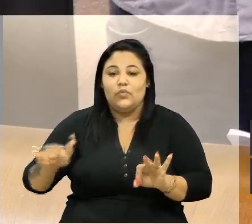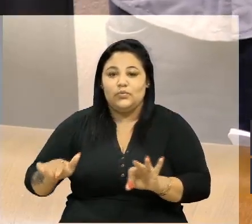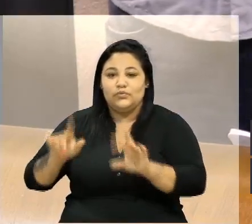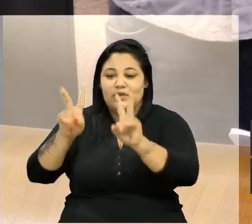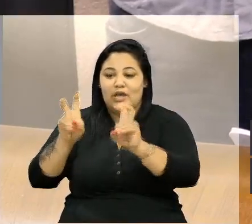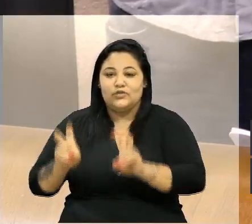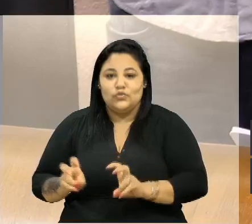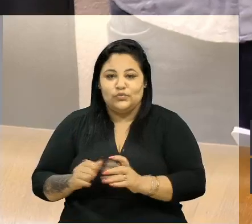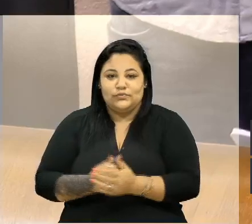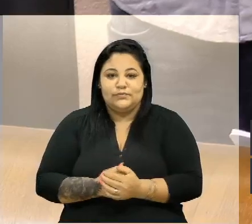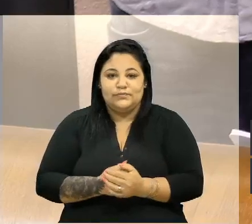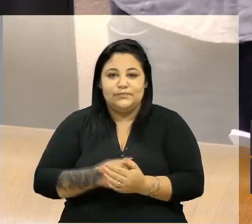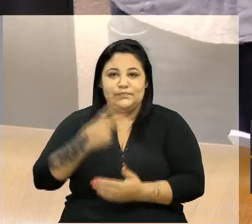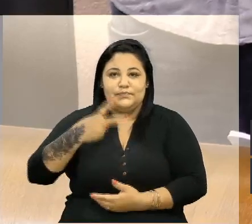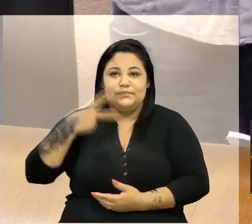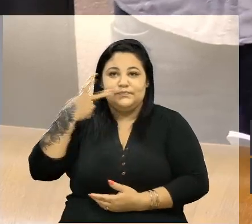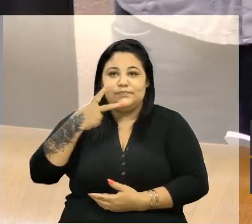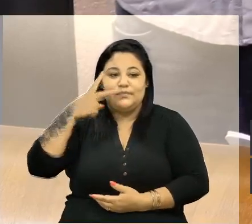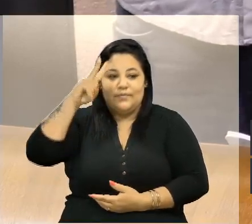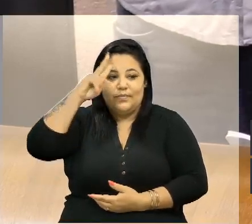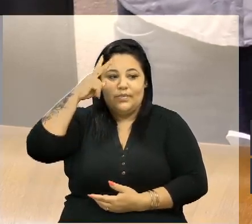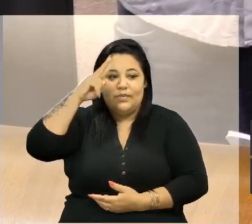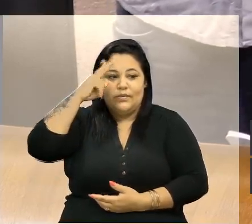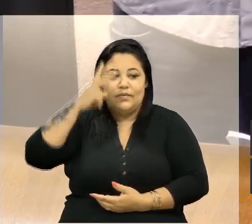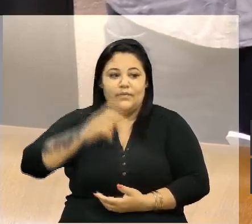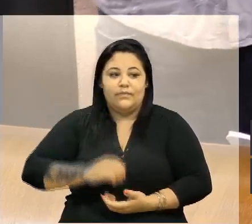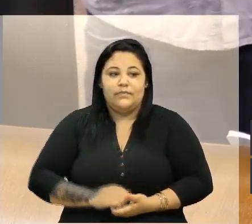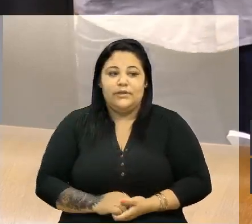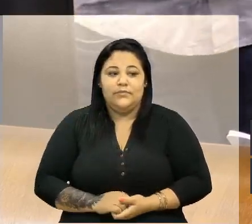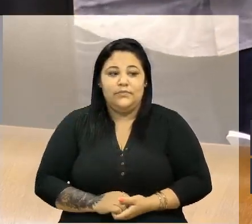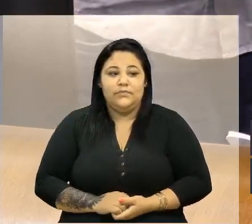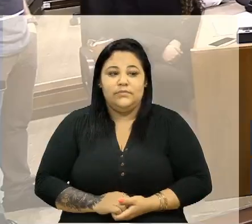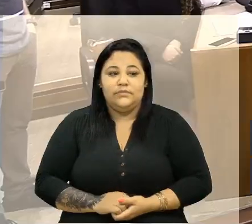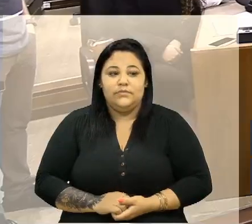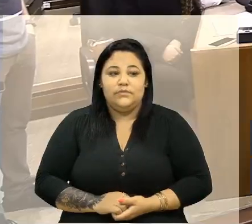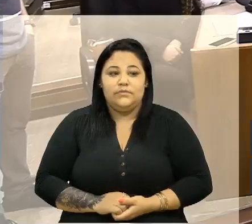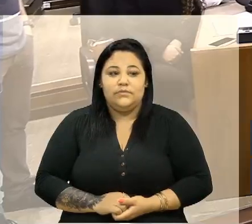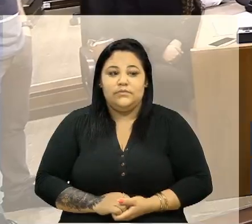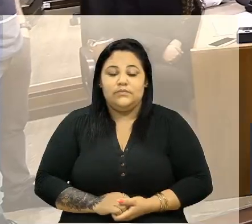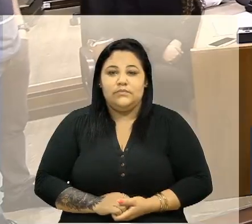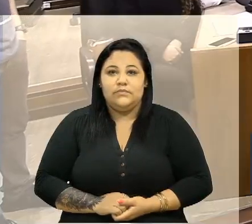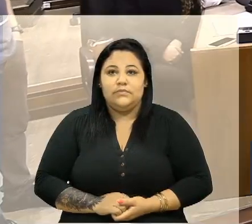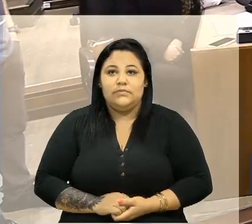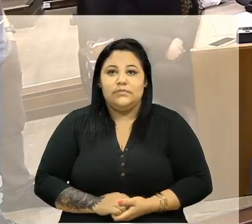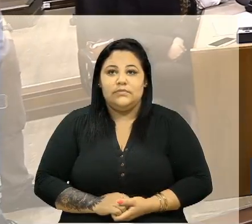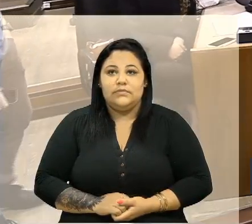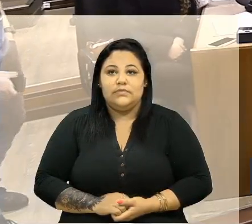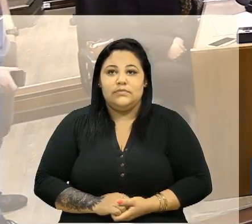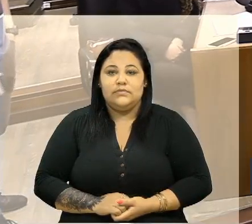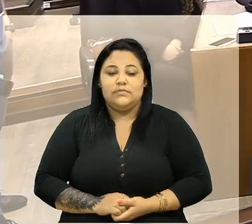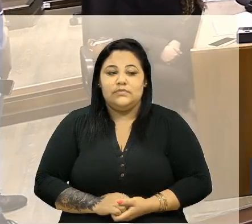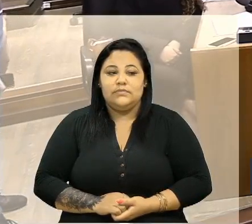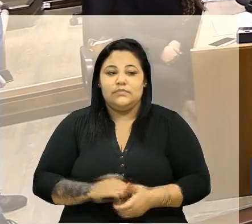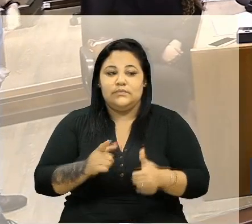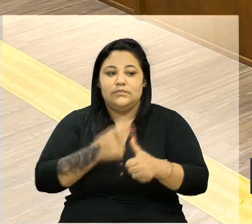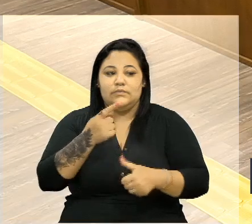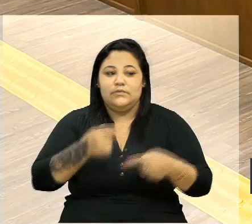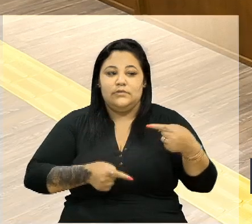providências. Relator, vereador Velocino Ex. Com a palavra o relator. Peço a dispensa por já tê-la feita em primeira discussão.